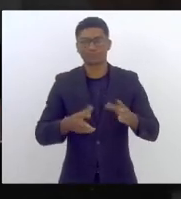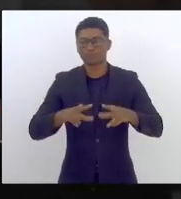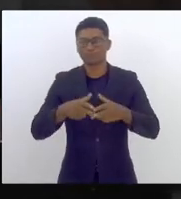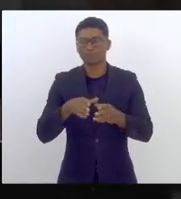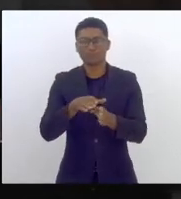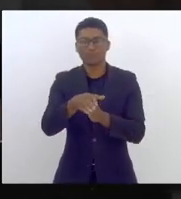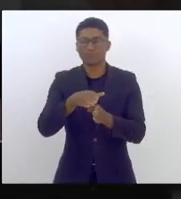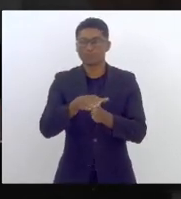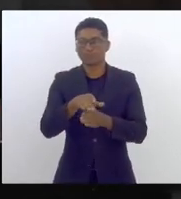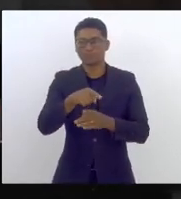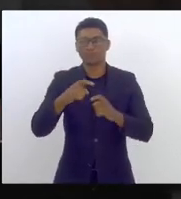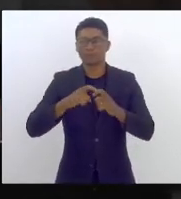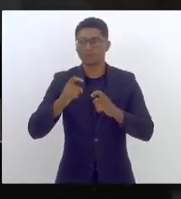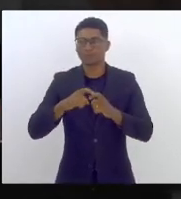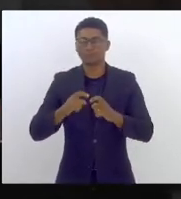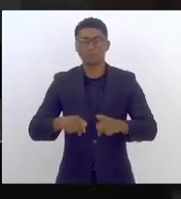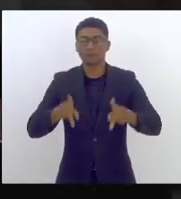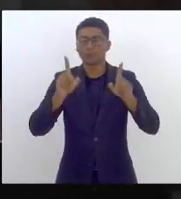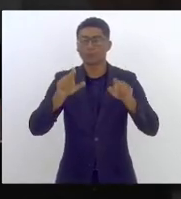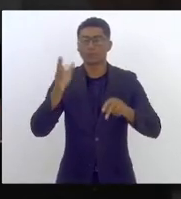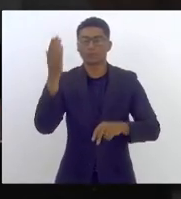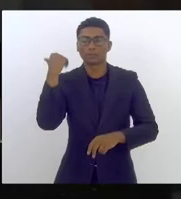quando quando